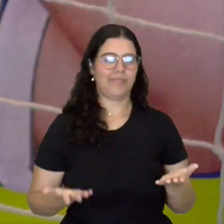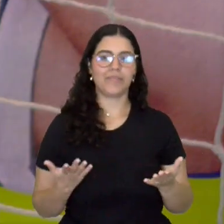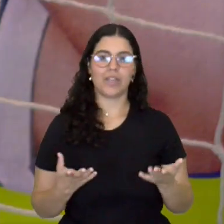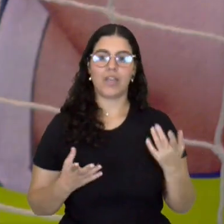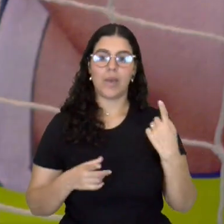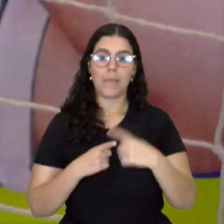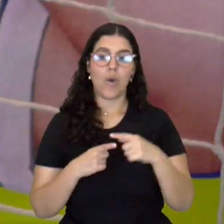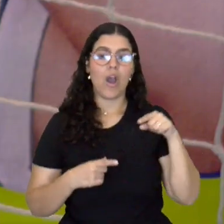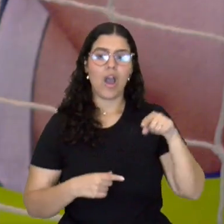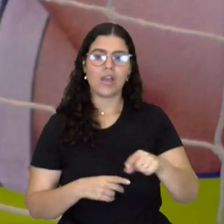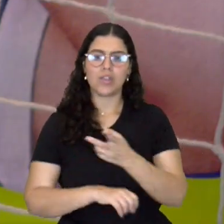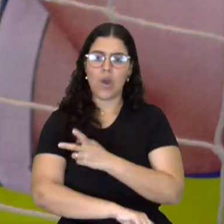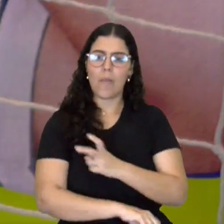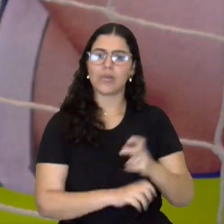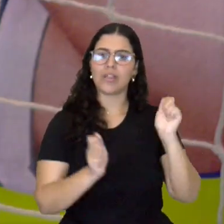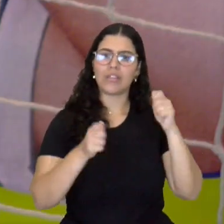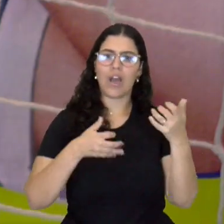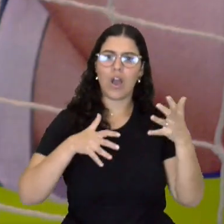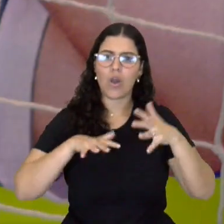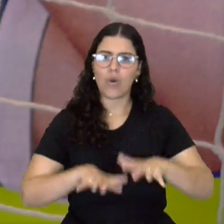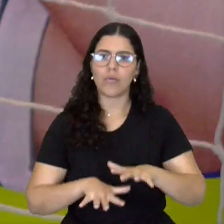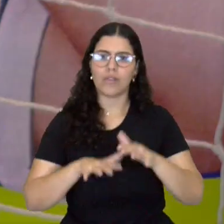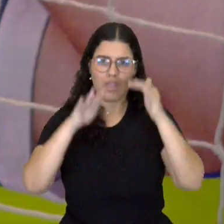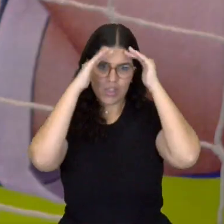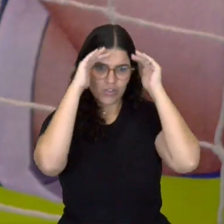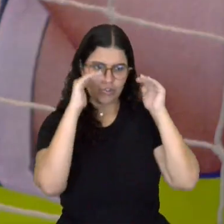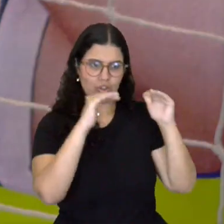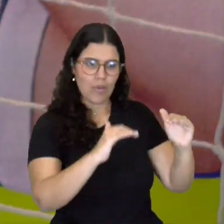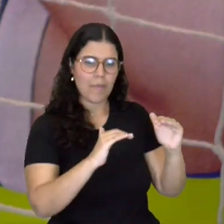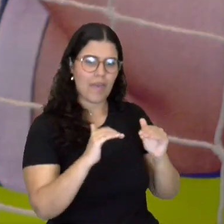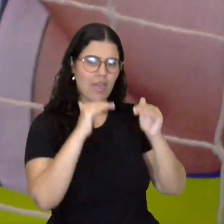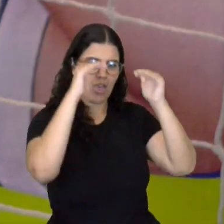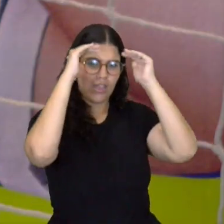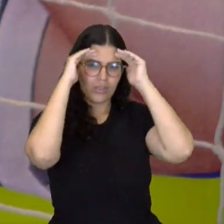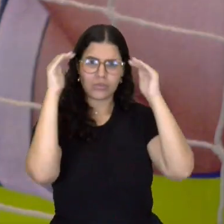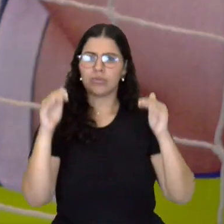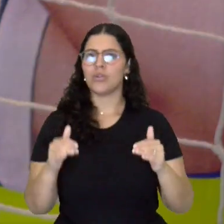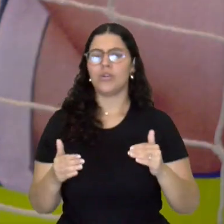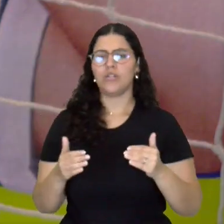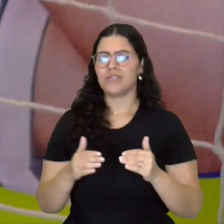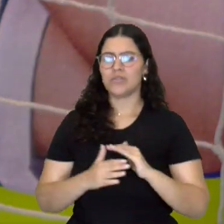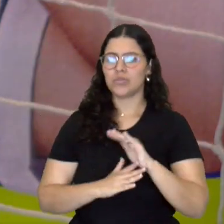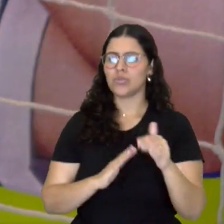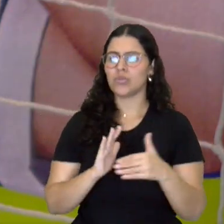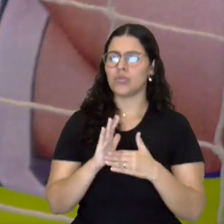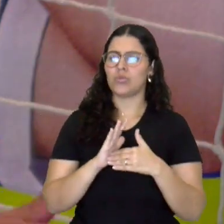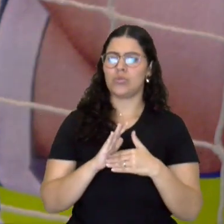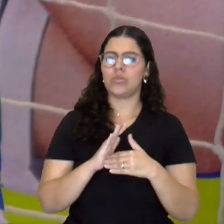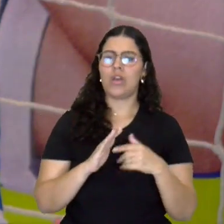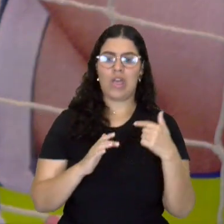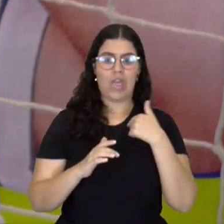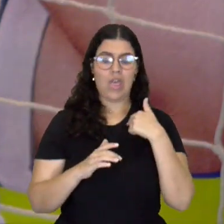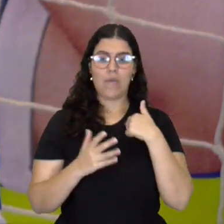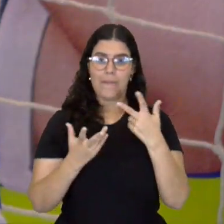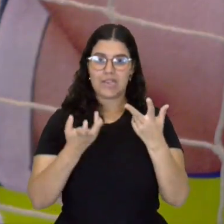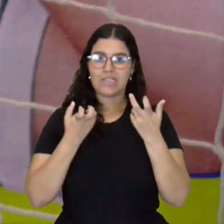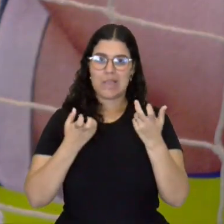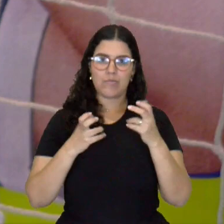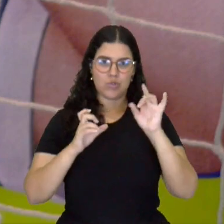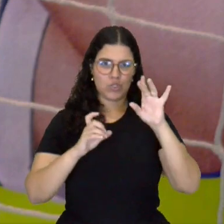emocional, respeito ao próximo, inclusão. É maravilhoso. Assim, eu não consigo me reconhecer só como professor. Eu